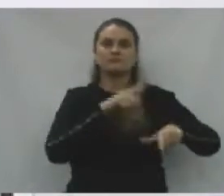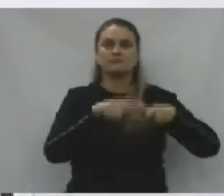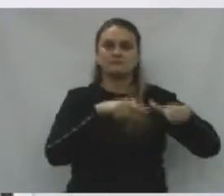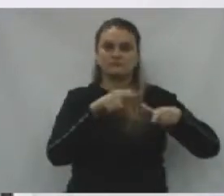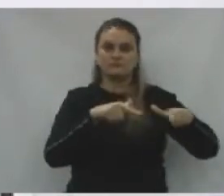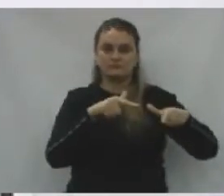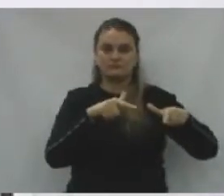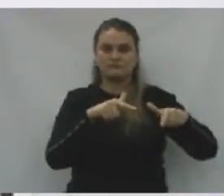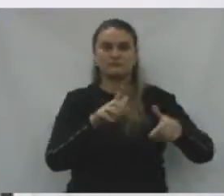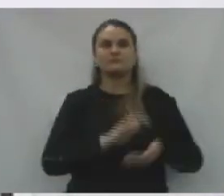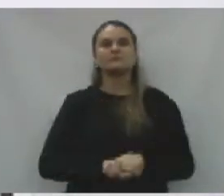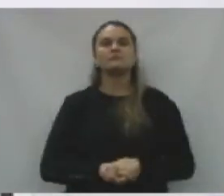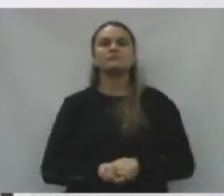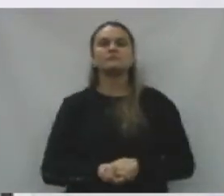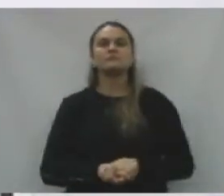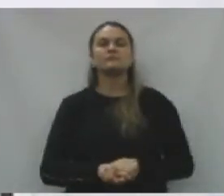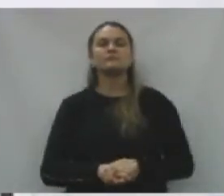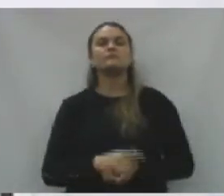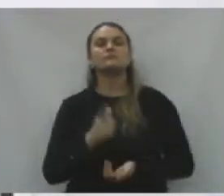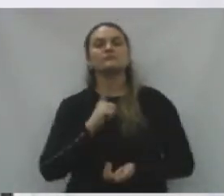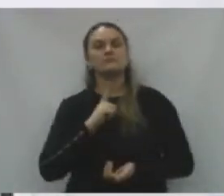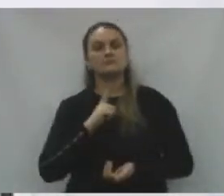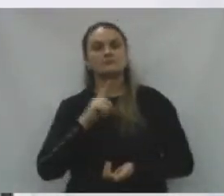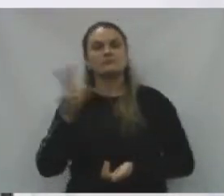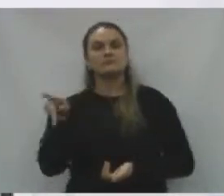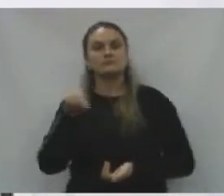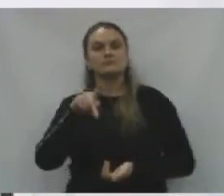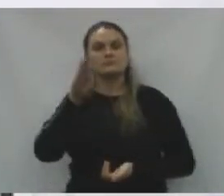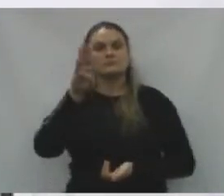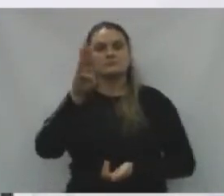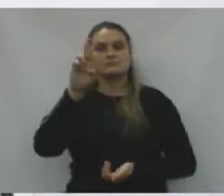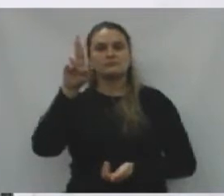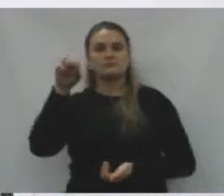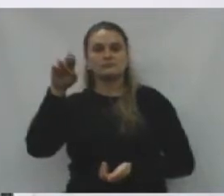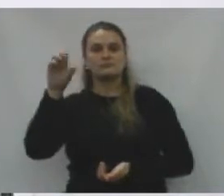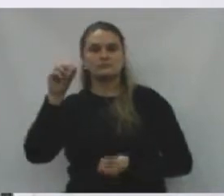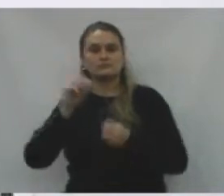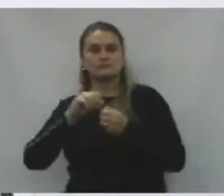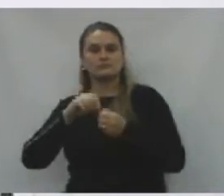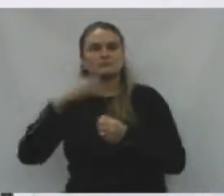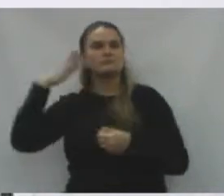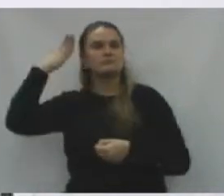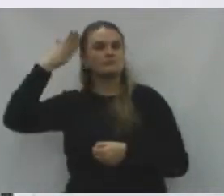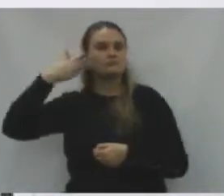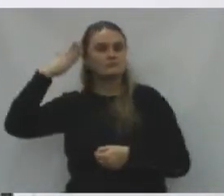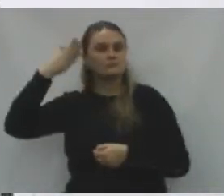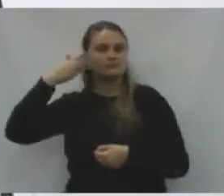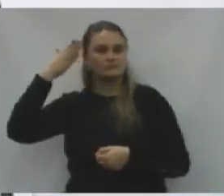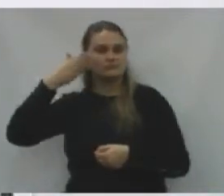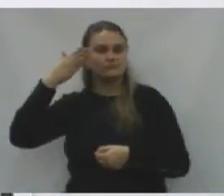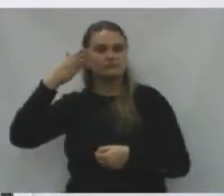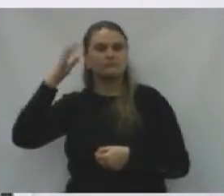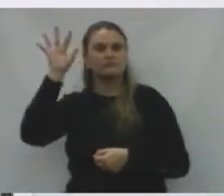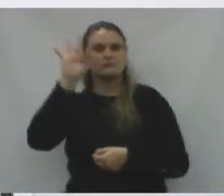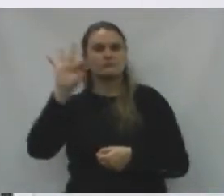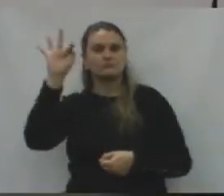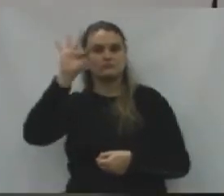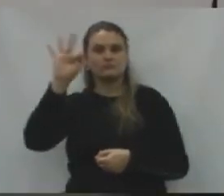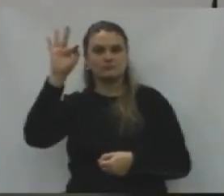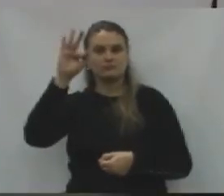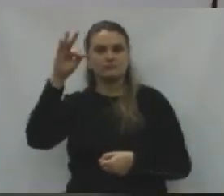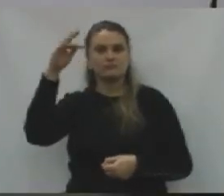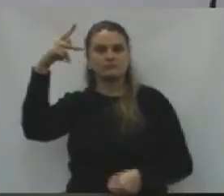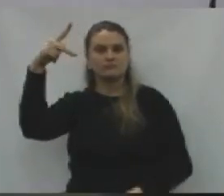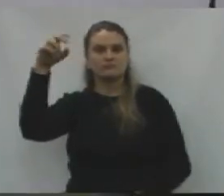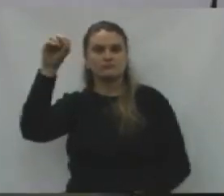profissão na seguinte. Tivemos aí o professor Bruno, que foi ministrar palestras na Universidade da Polônia em função